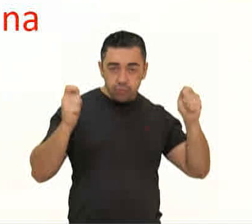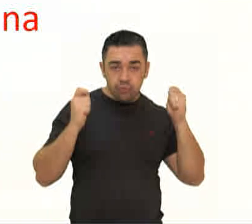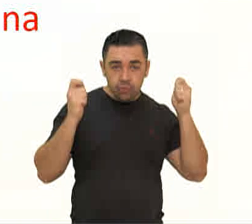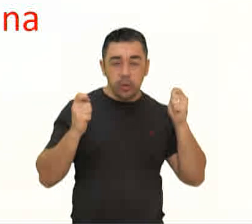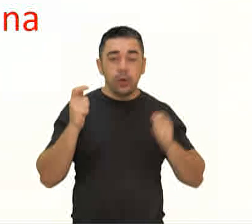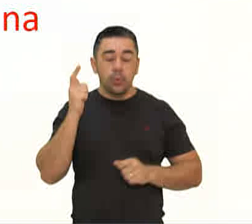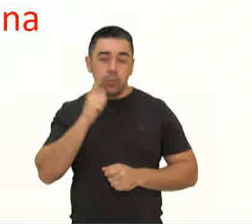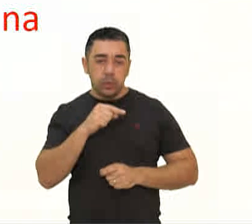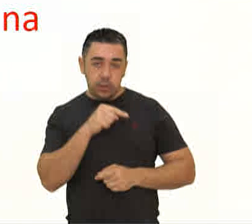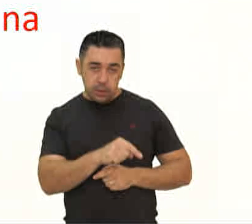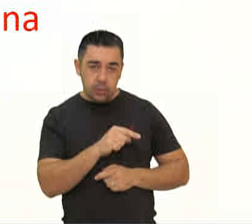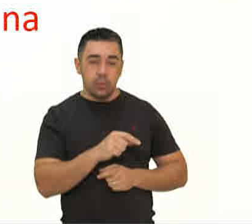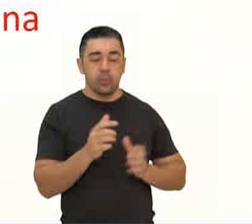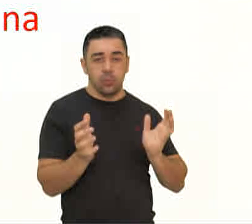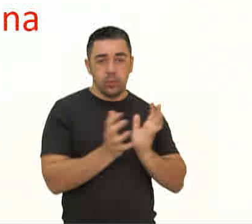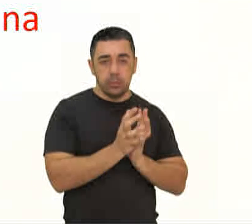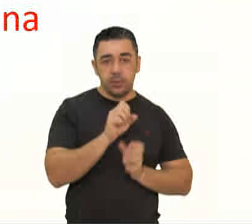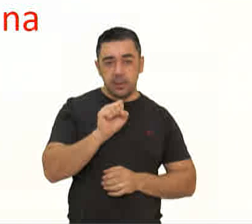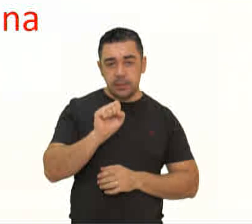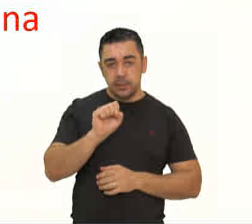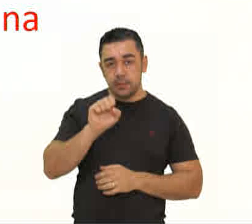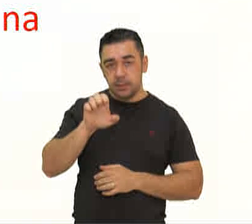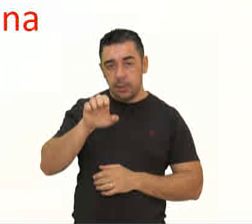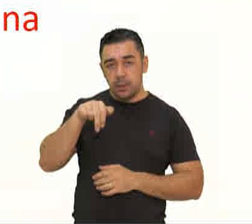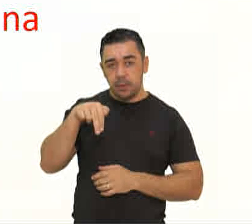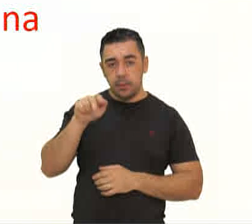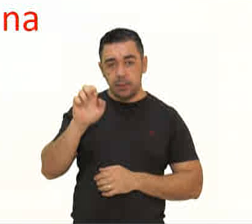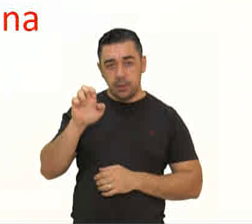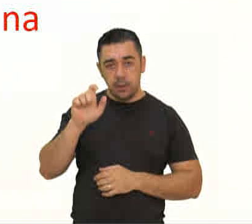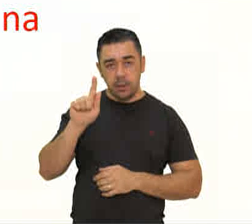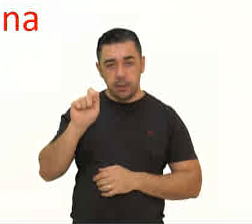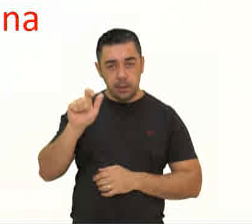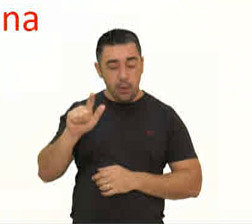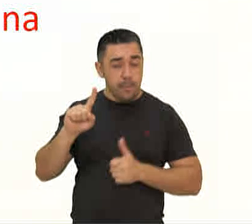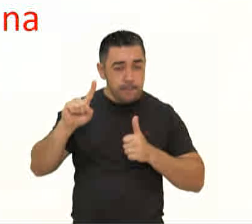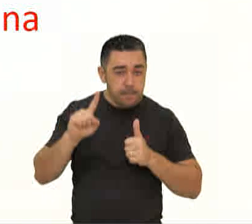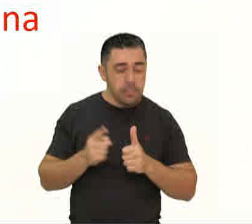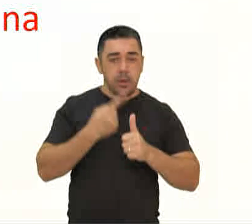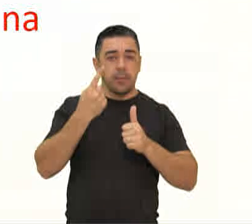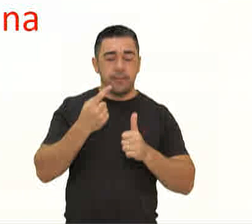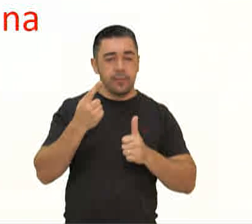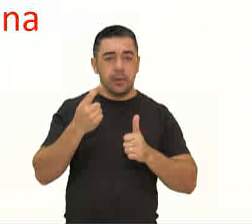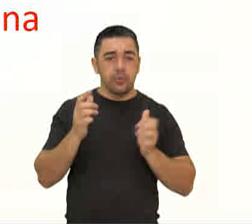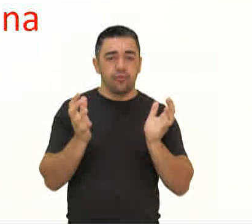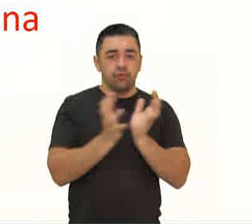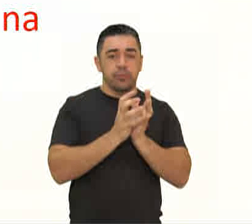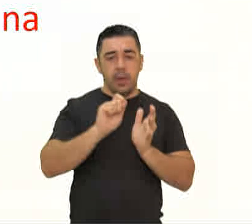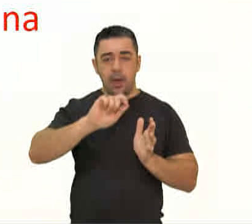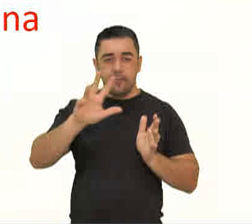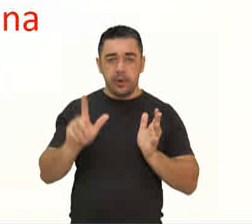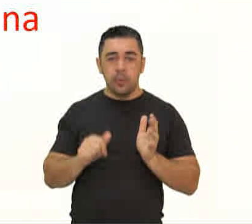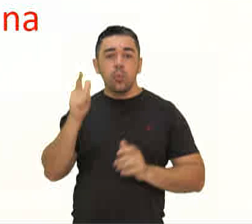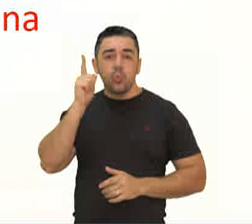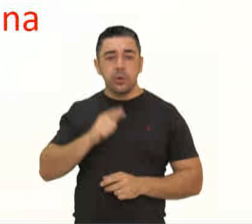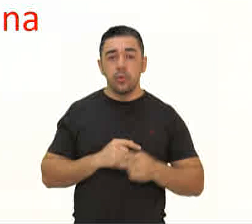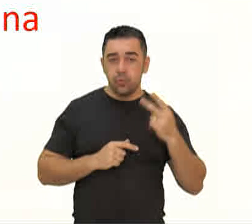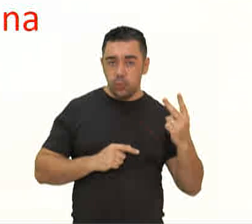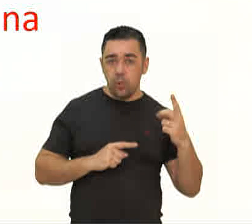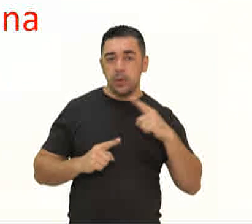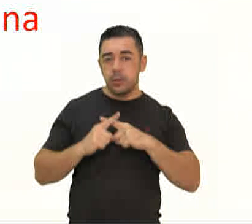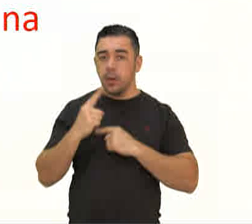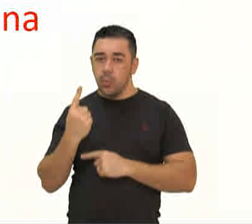a vitória de sua seleção, a primeira de um time africano na Copa do Mundo da Rússia, que terminou em 2-1 para